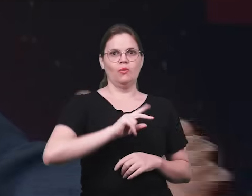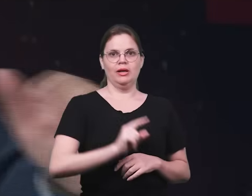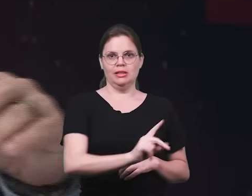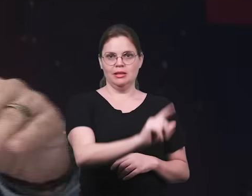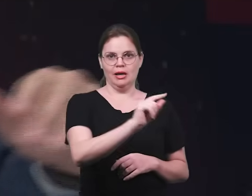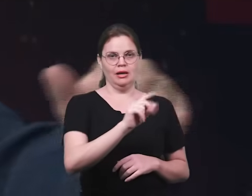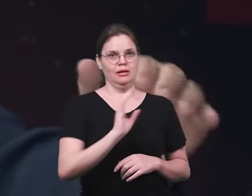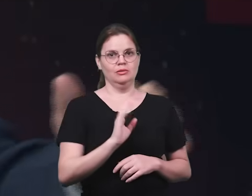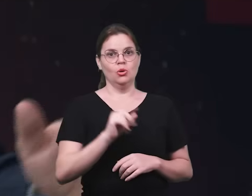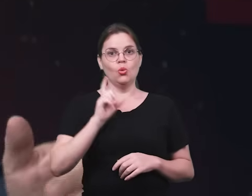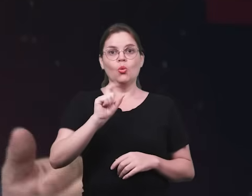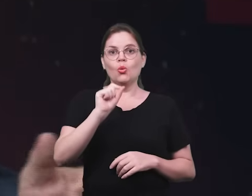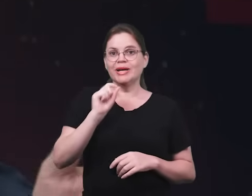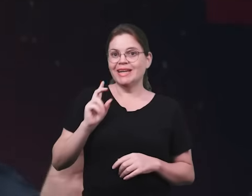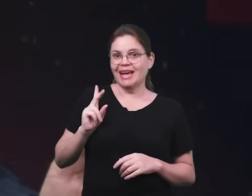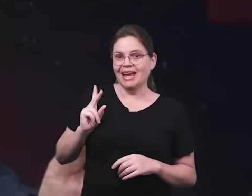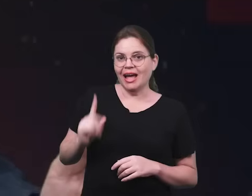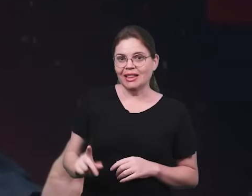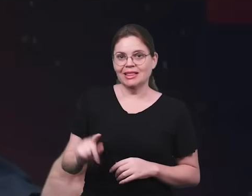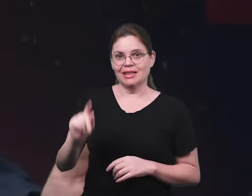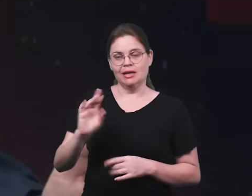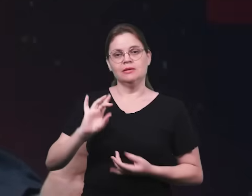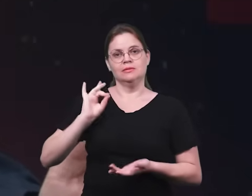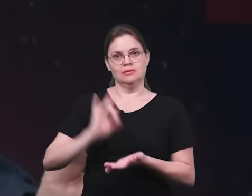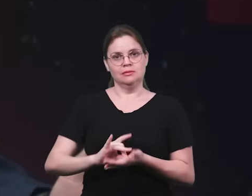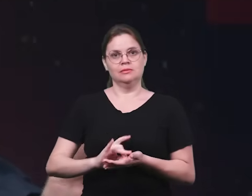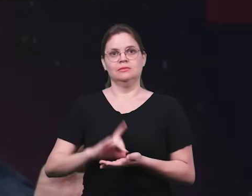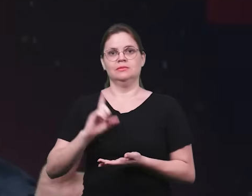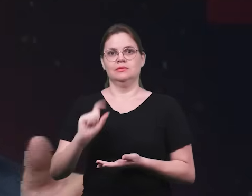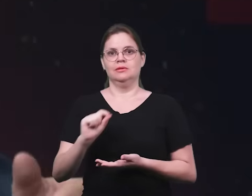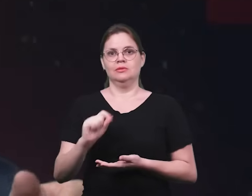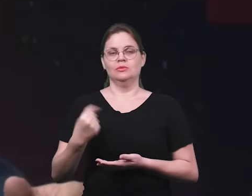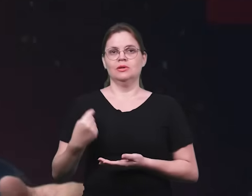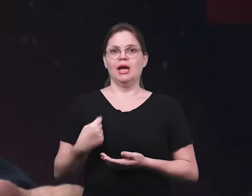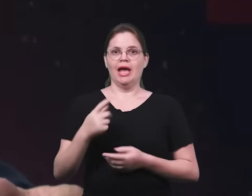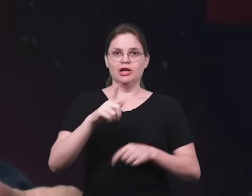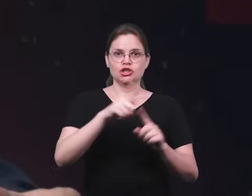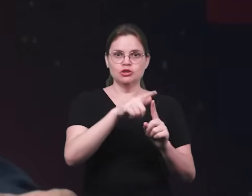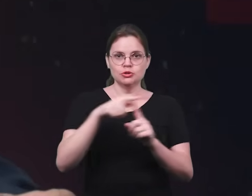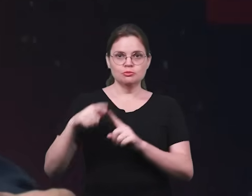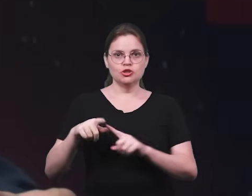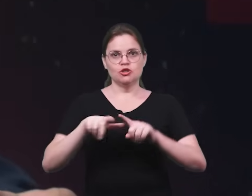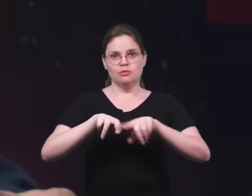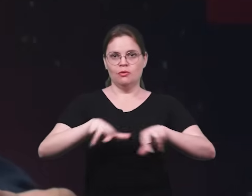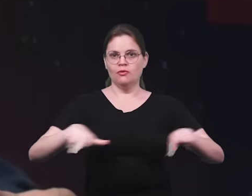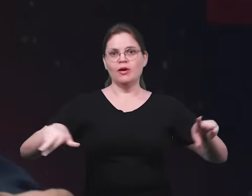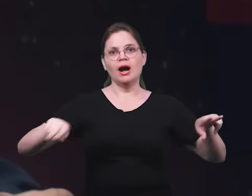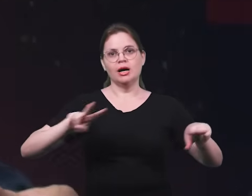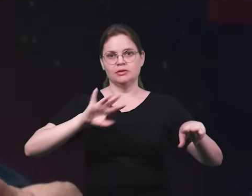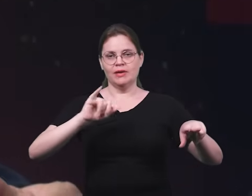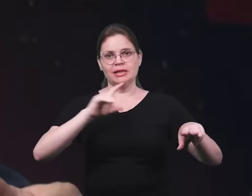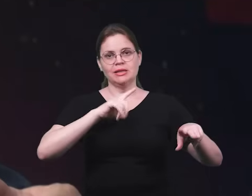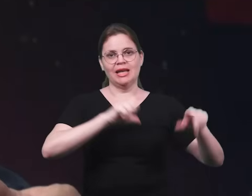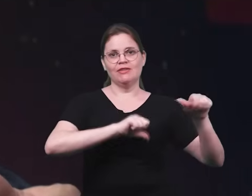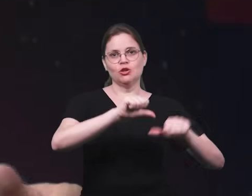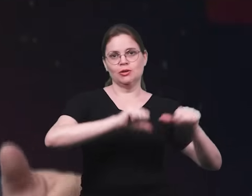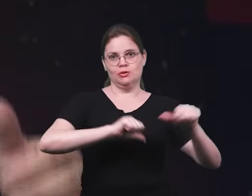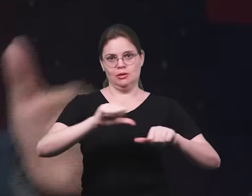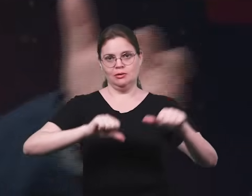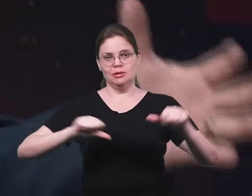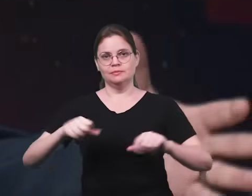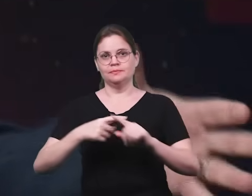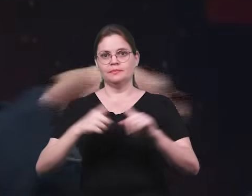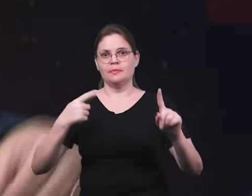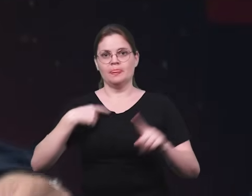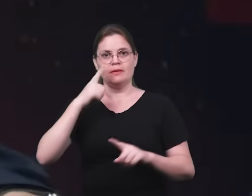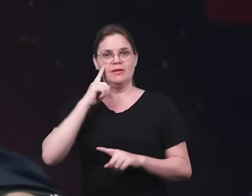ser perpétuo, assim, enquanto durar essa terra é a espécie. E aí você vai ver muitos animais que o maior